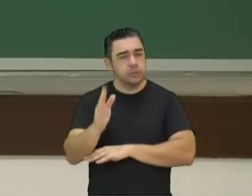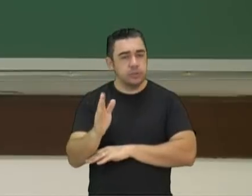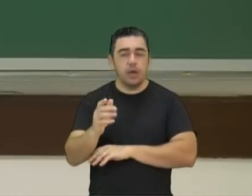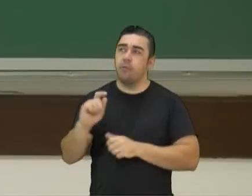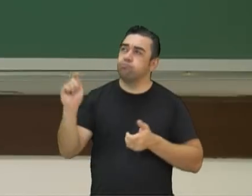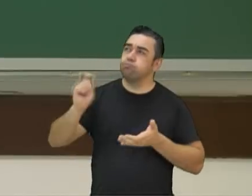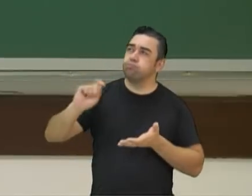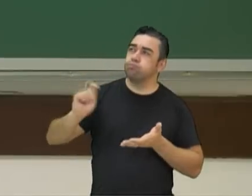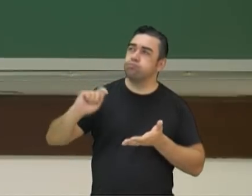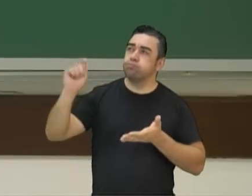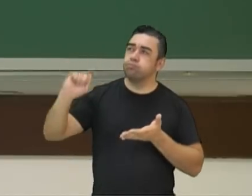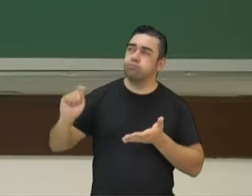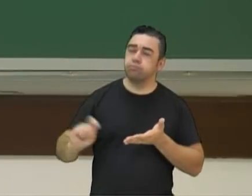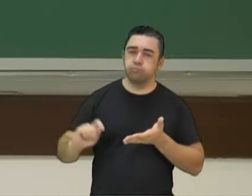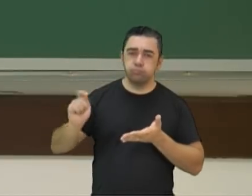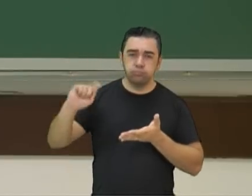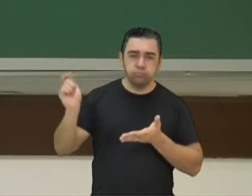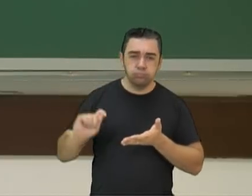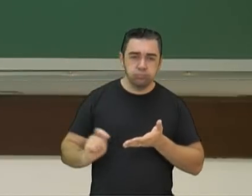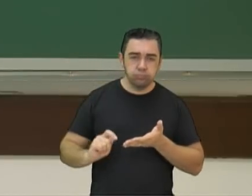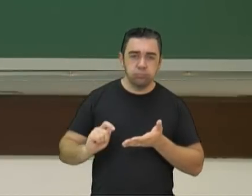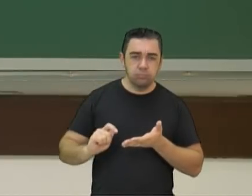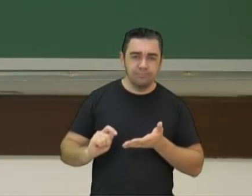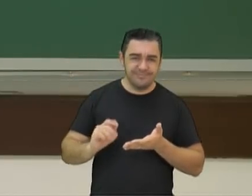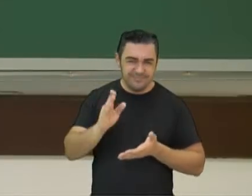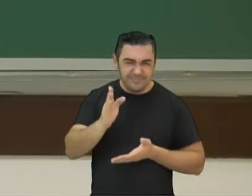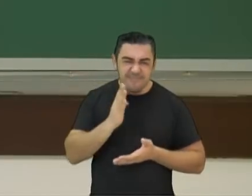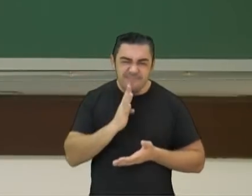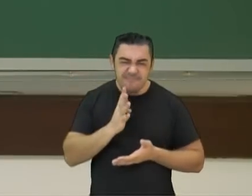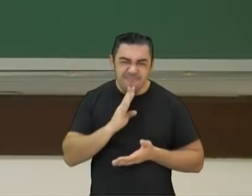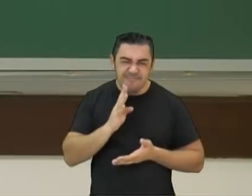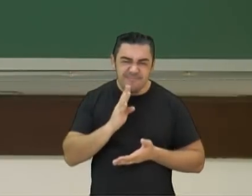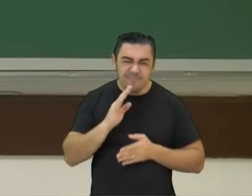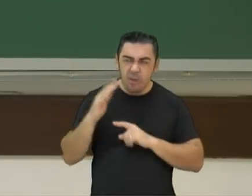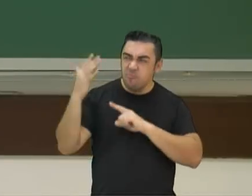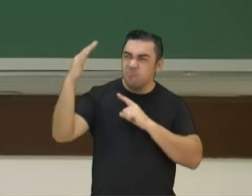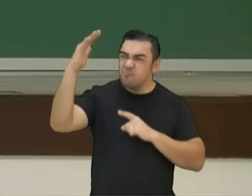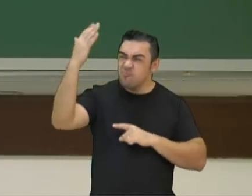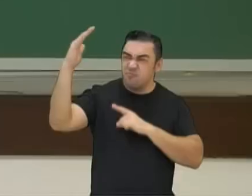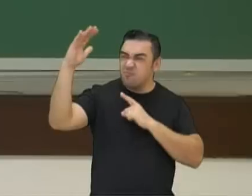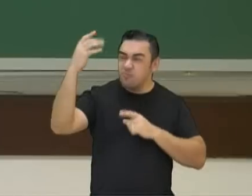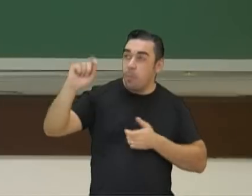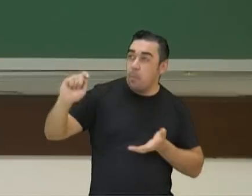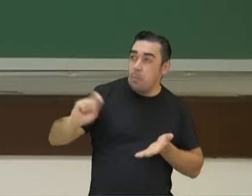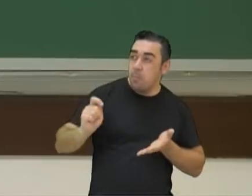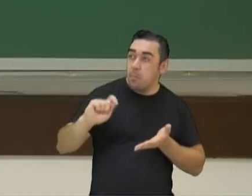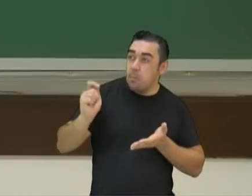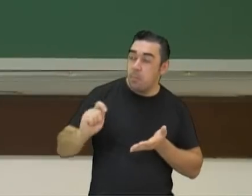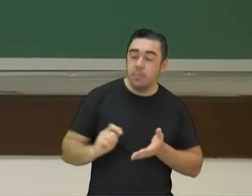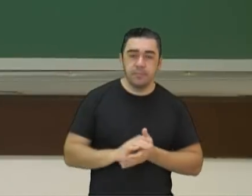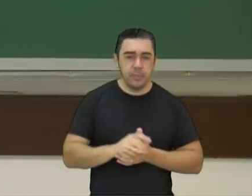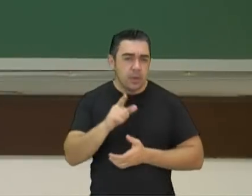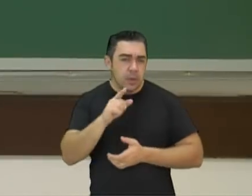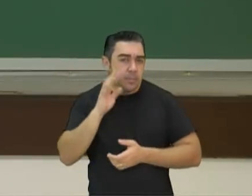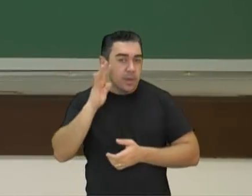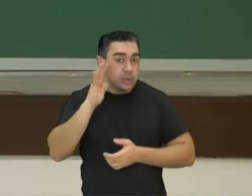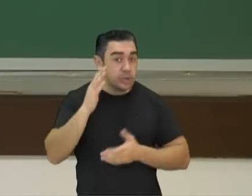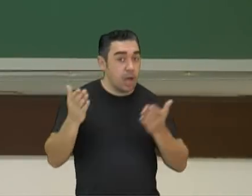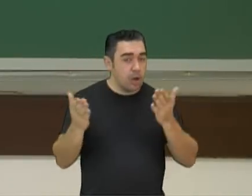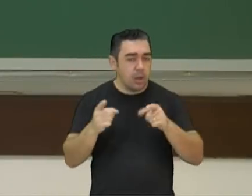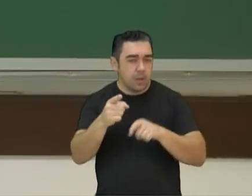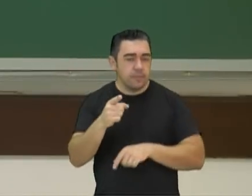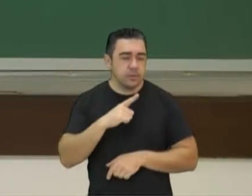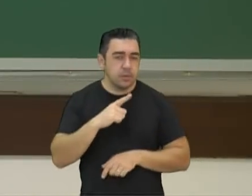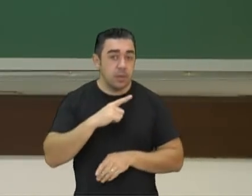soltaram raio, ou pipa, em alguns lugares é chamado de pipa. Agora pensa assim, você em cima de uma prancha